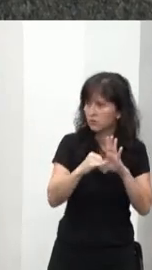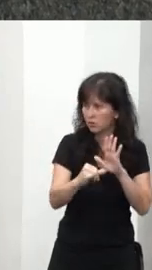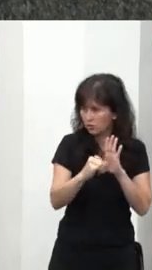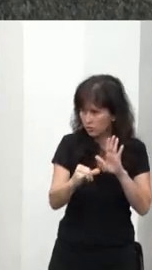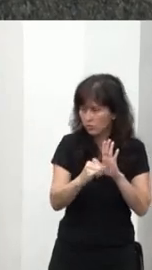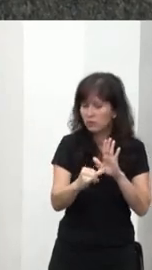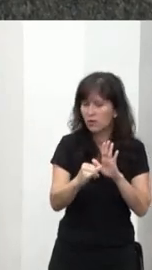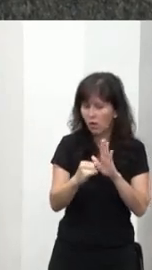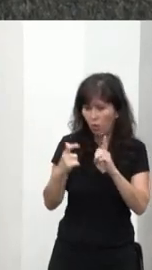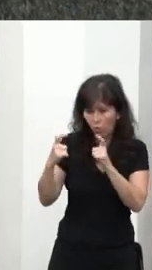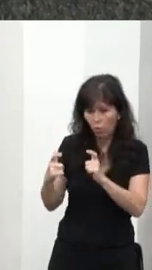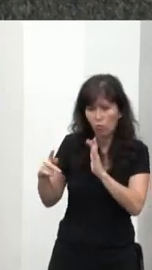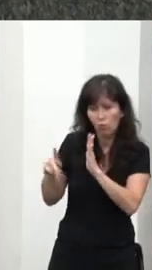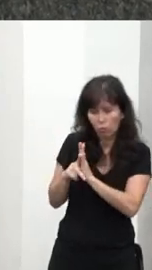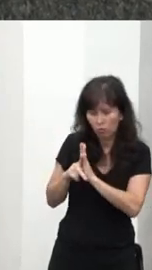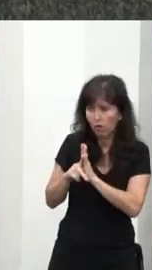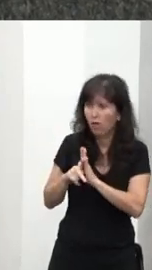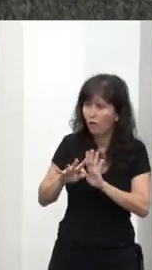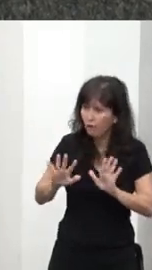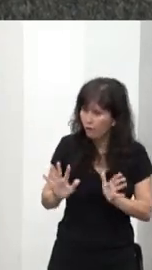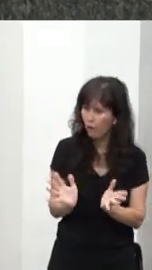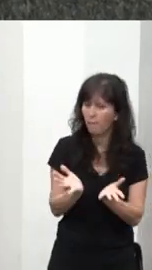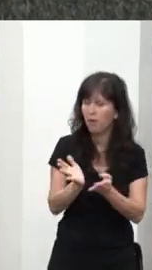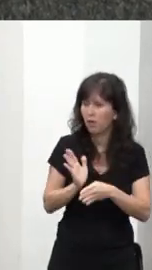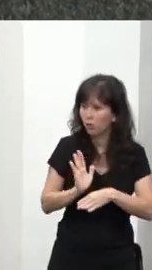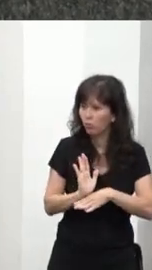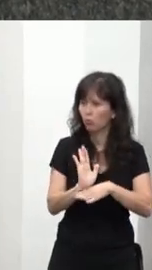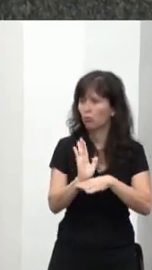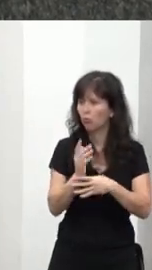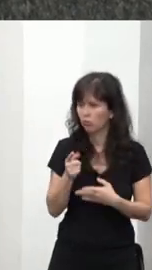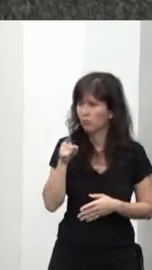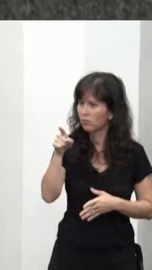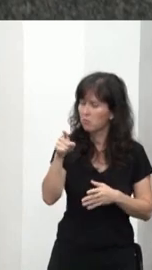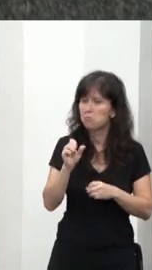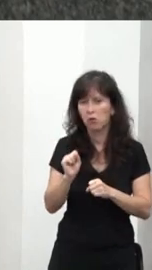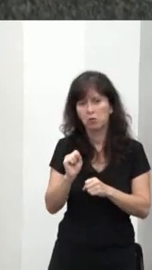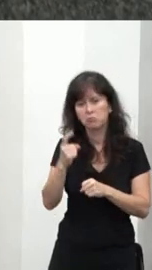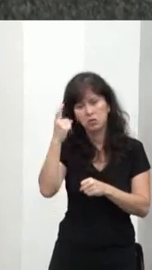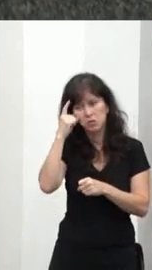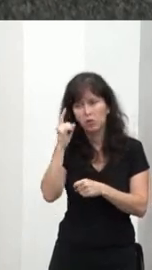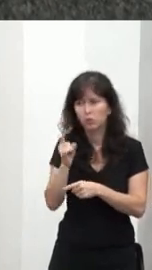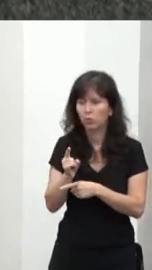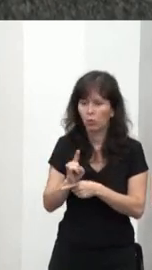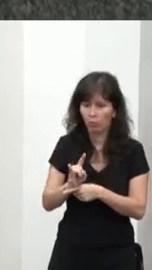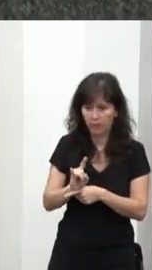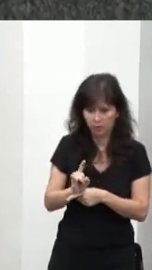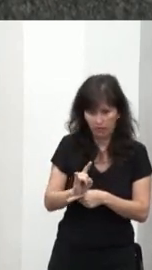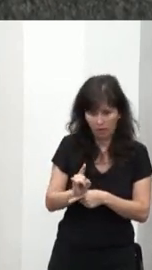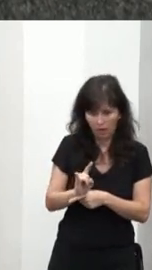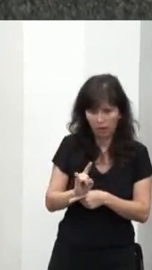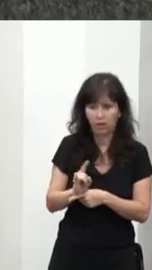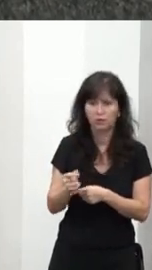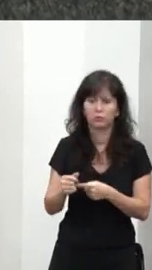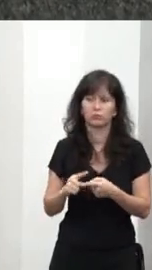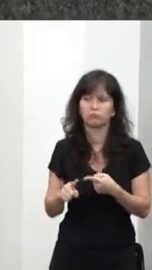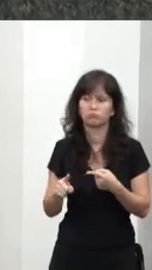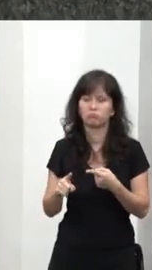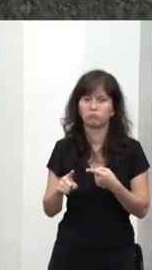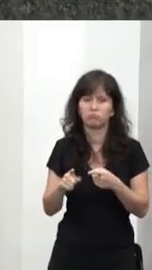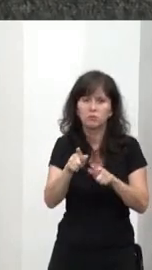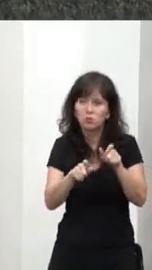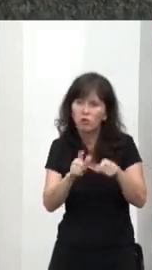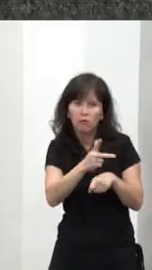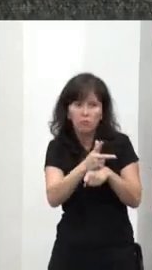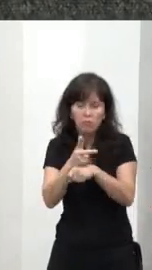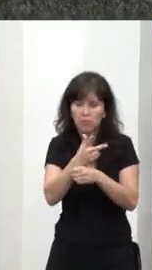de incentivo dentro do audiovisual o que é que você pode pensar documentários né que pessoas documentom ali